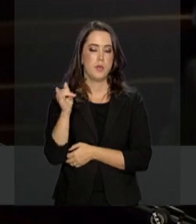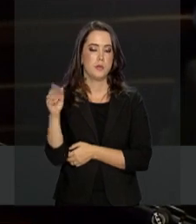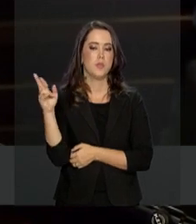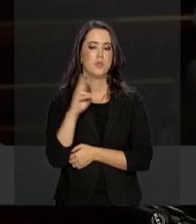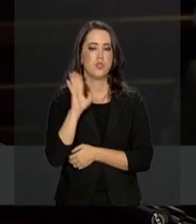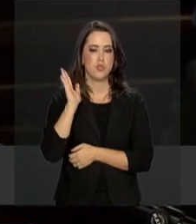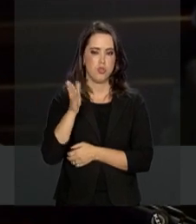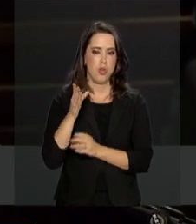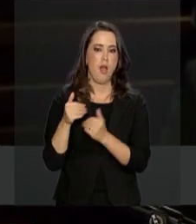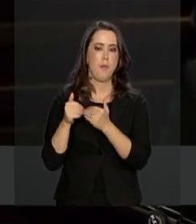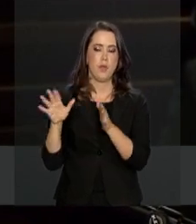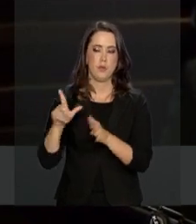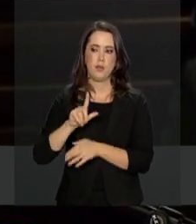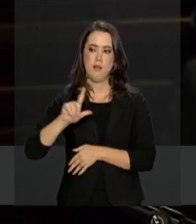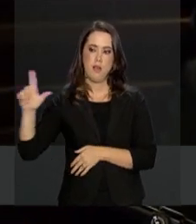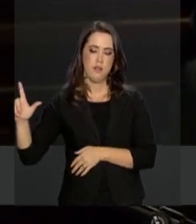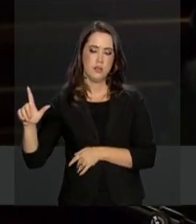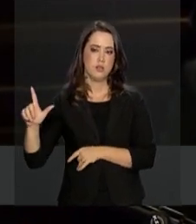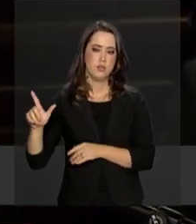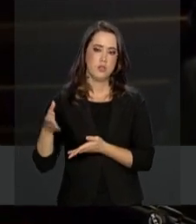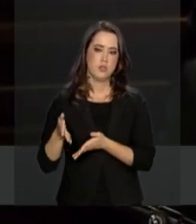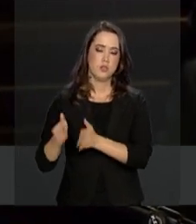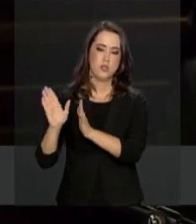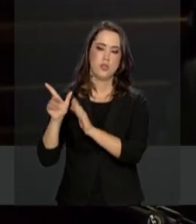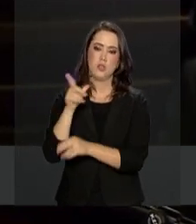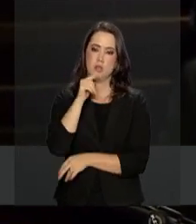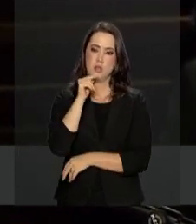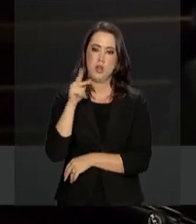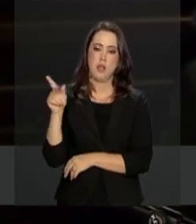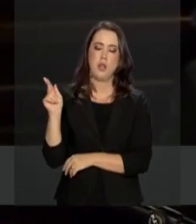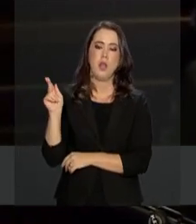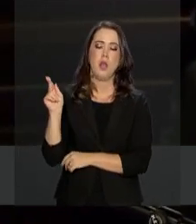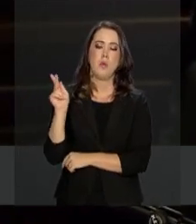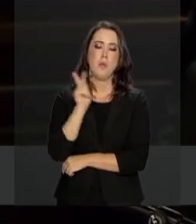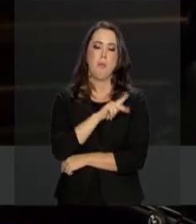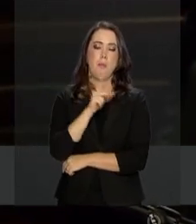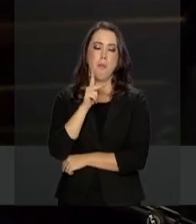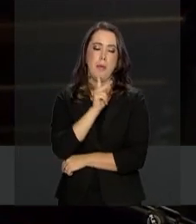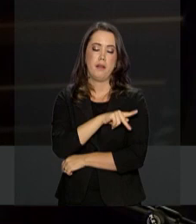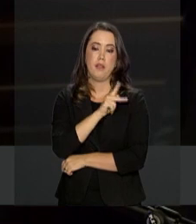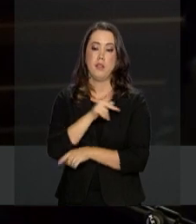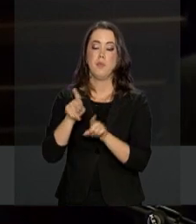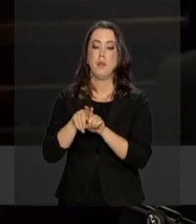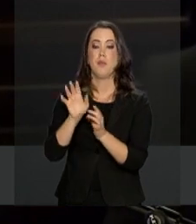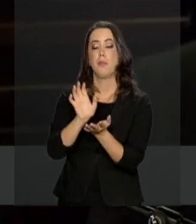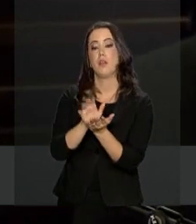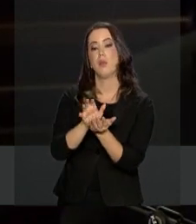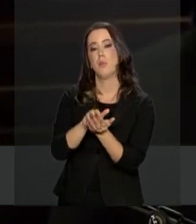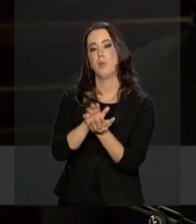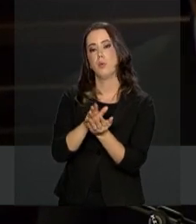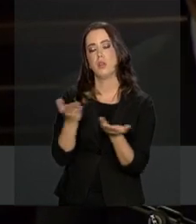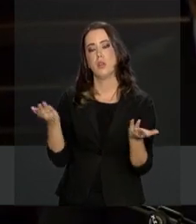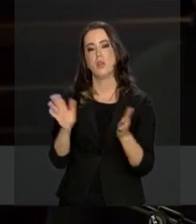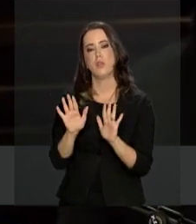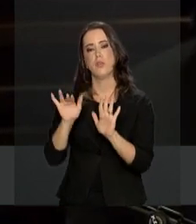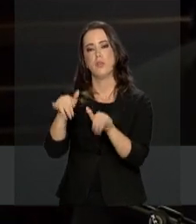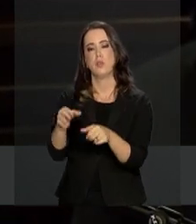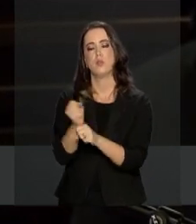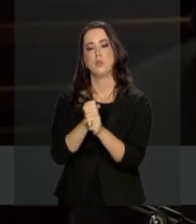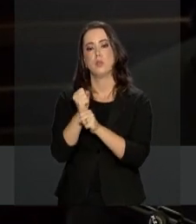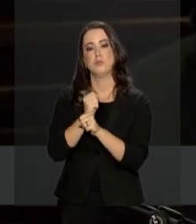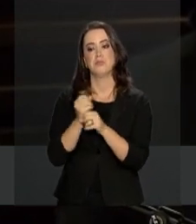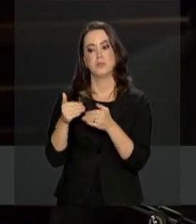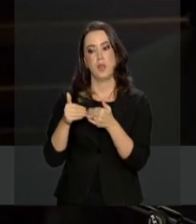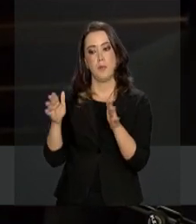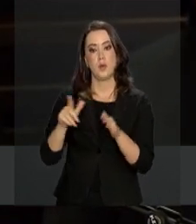procuramos o eixo leste que leva água para paraíba e pernambuco e agora antes do final do ano vamos inaugurar o